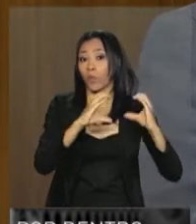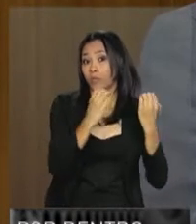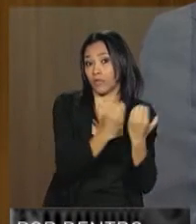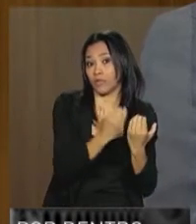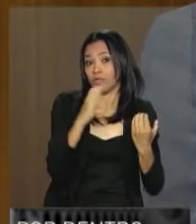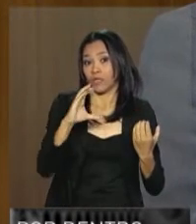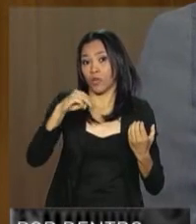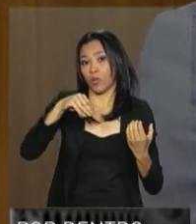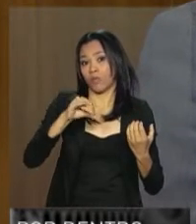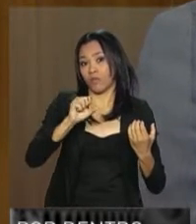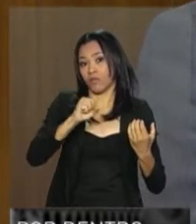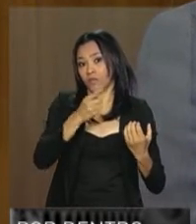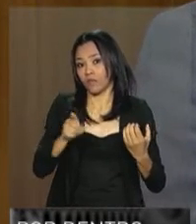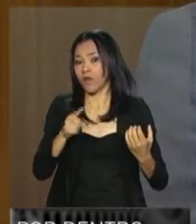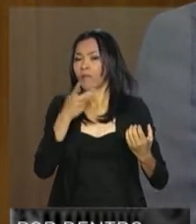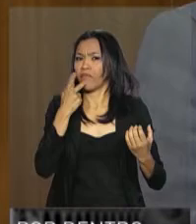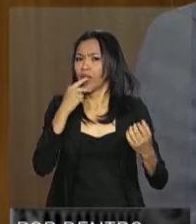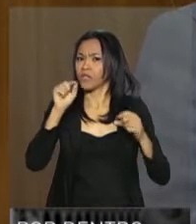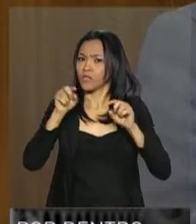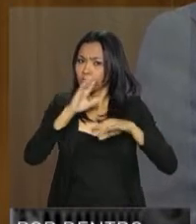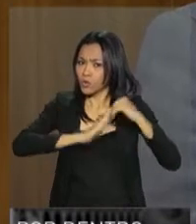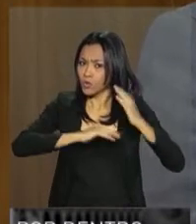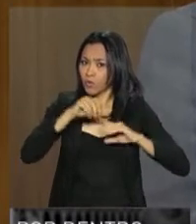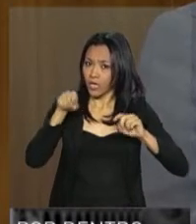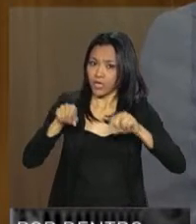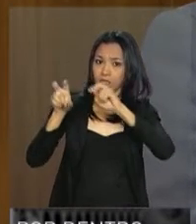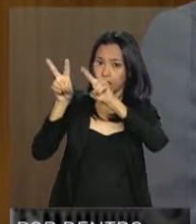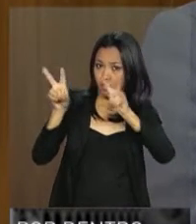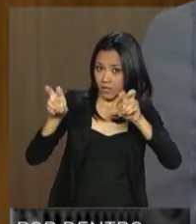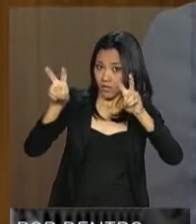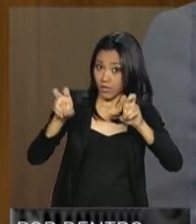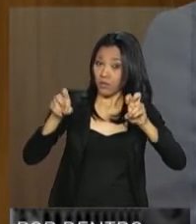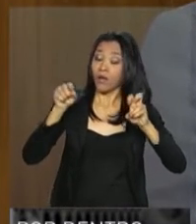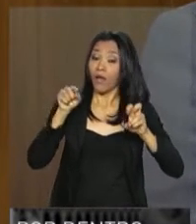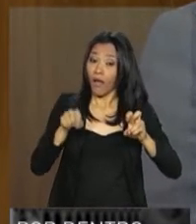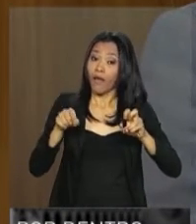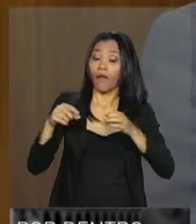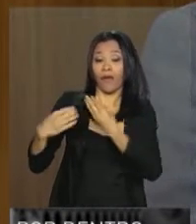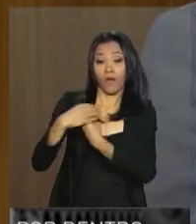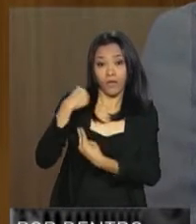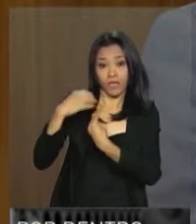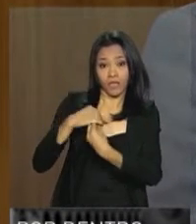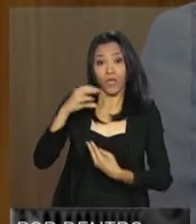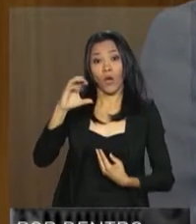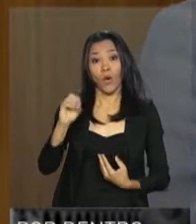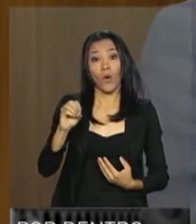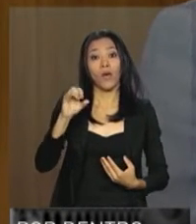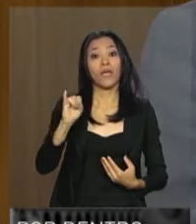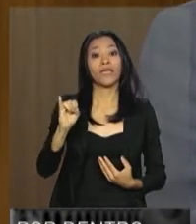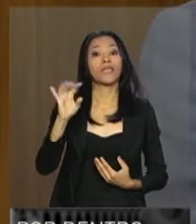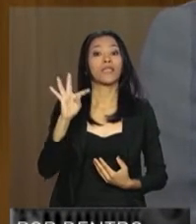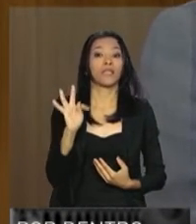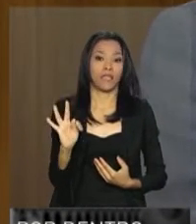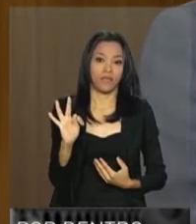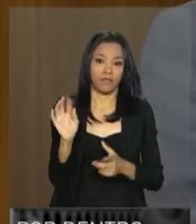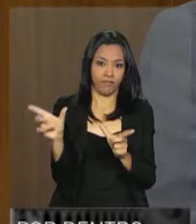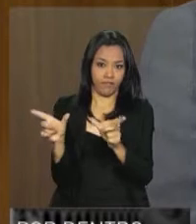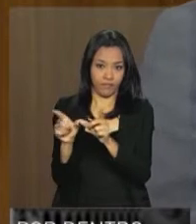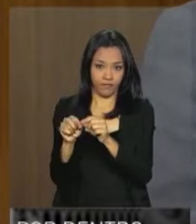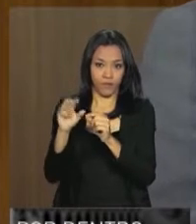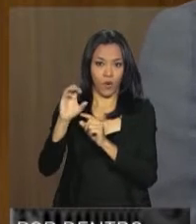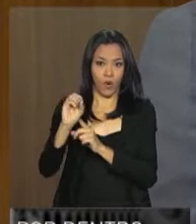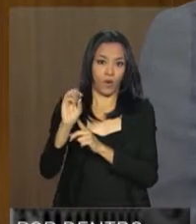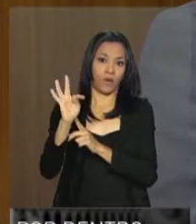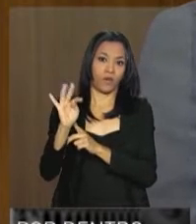desse assunto atendendo justamente essa recomendação da oit e da oit portanto o